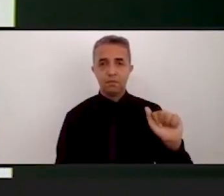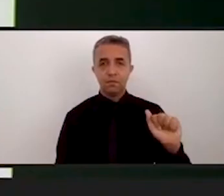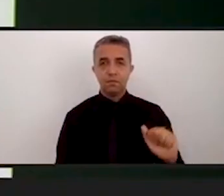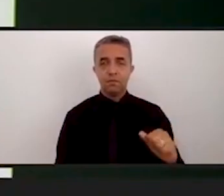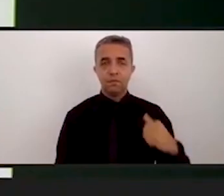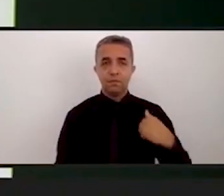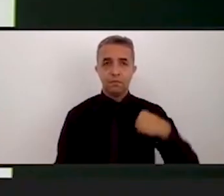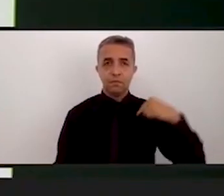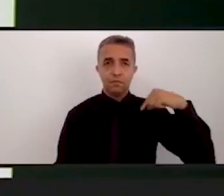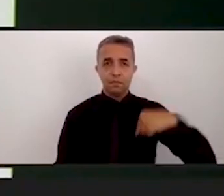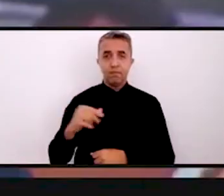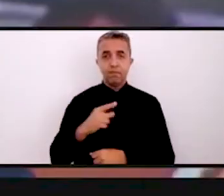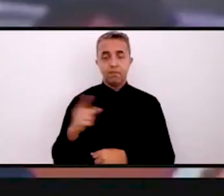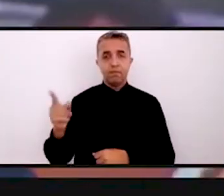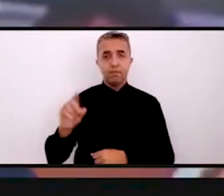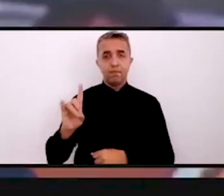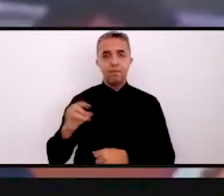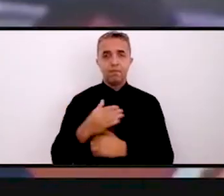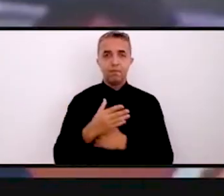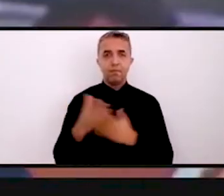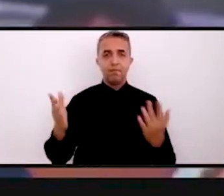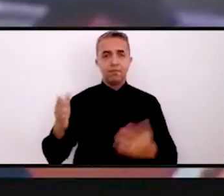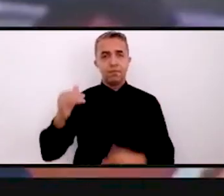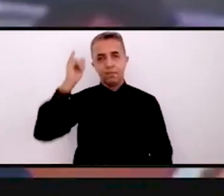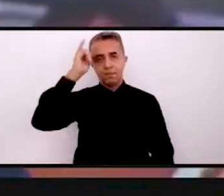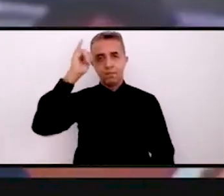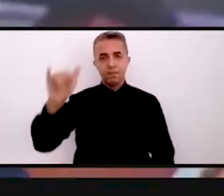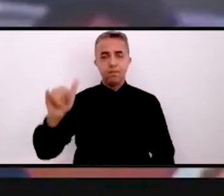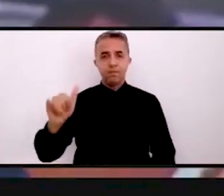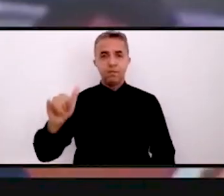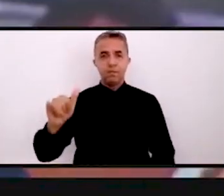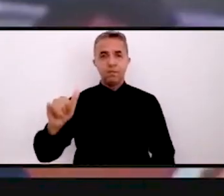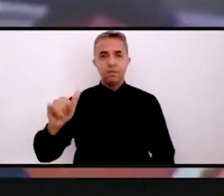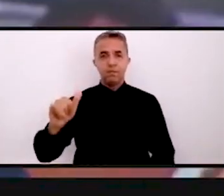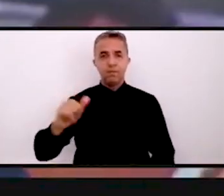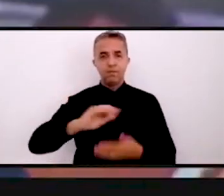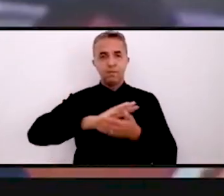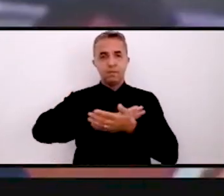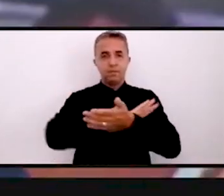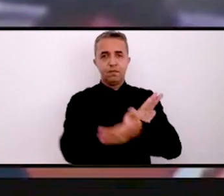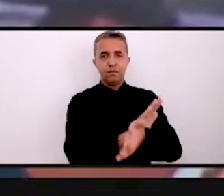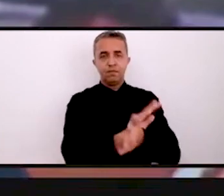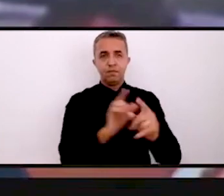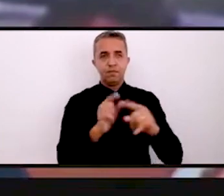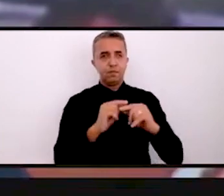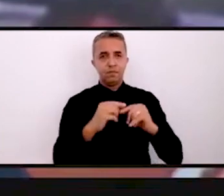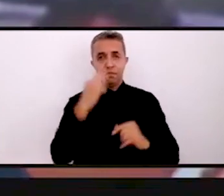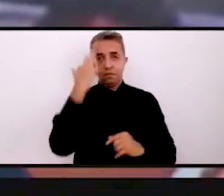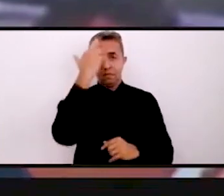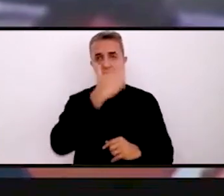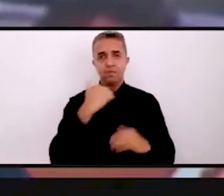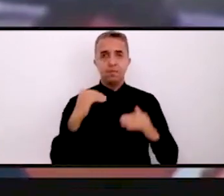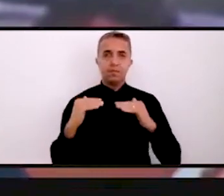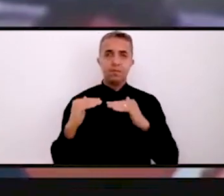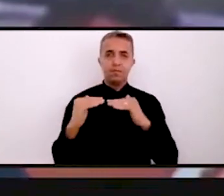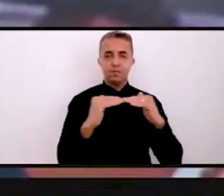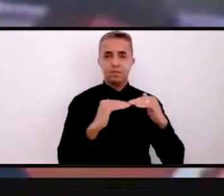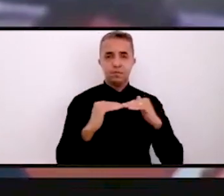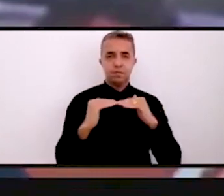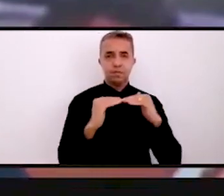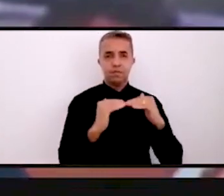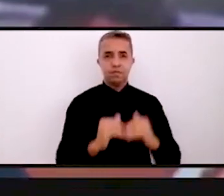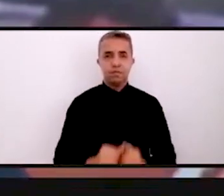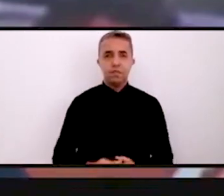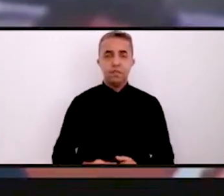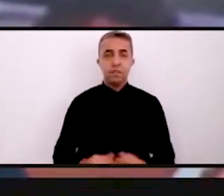pinto de França Conselheiro Municipal de promoção da Igualdade racial e do Groupon que falou sobre esse de luta